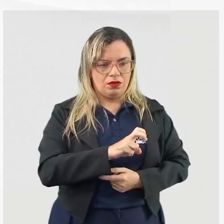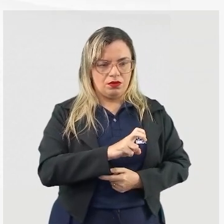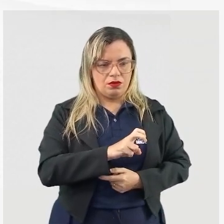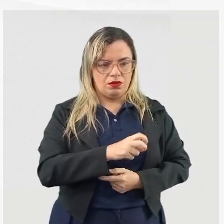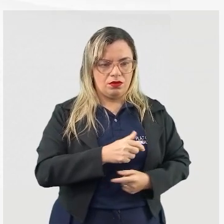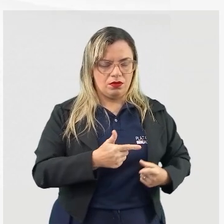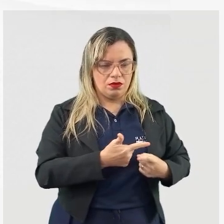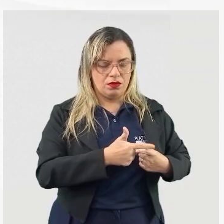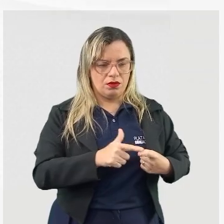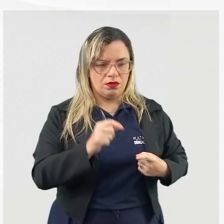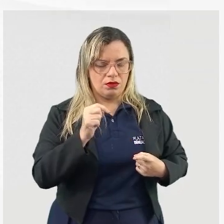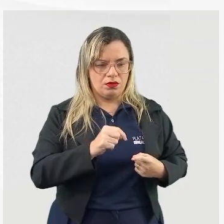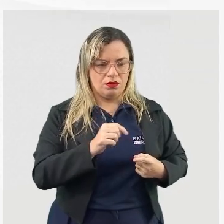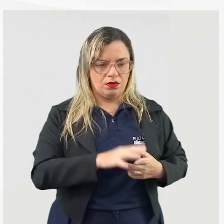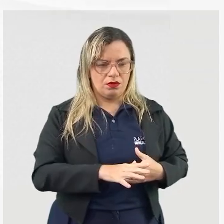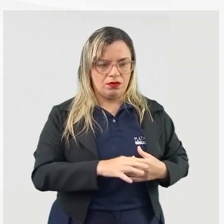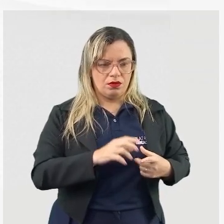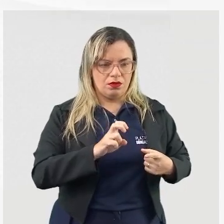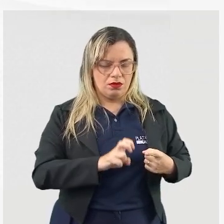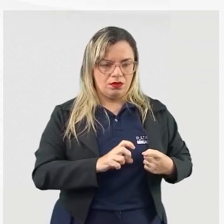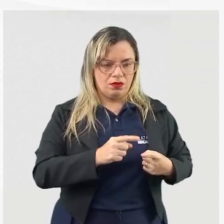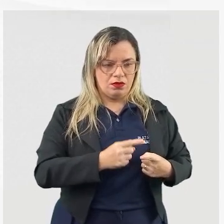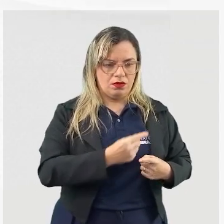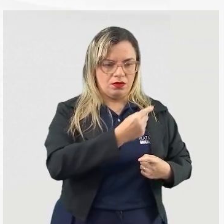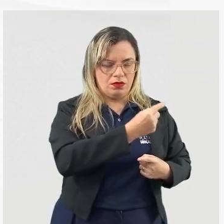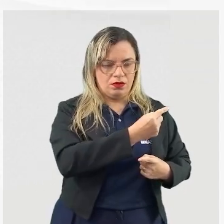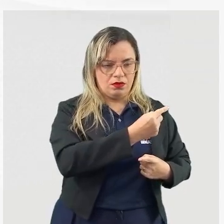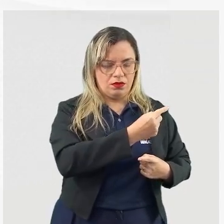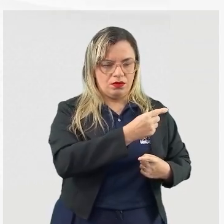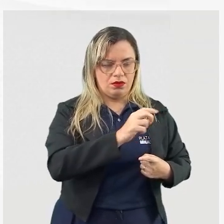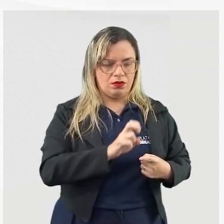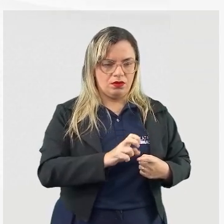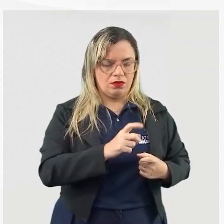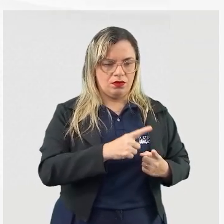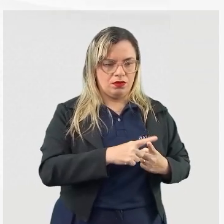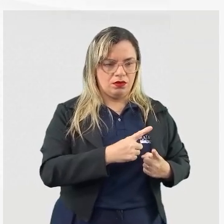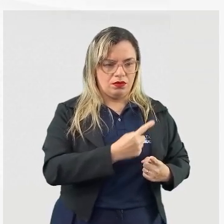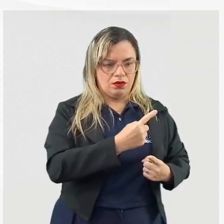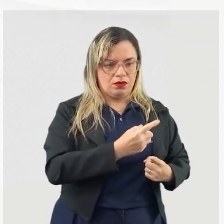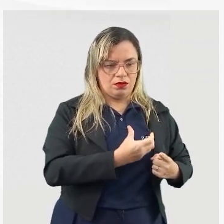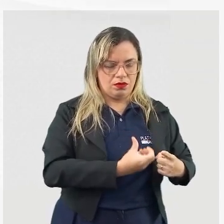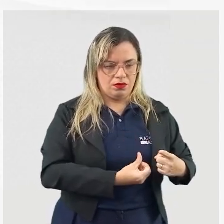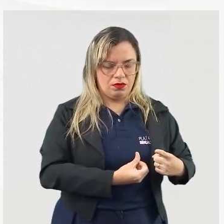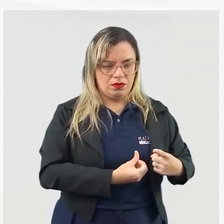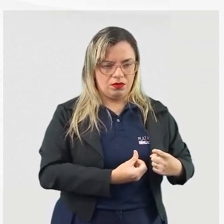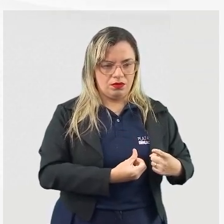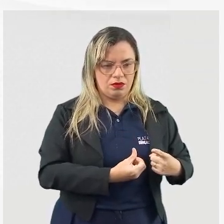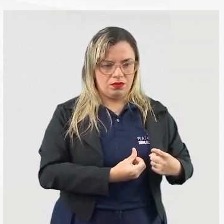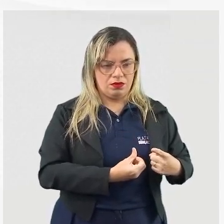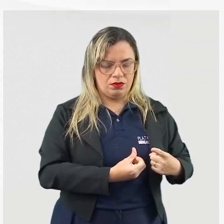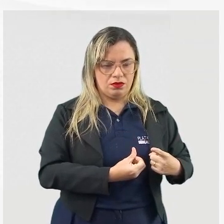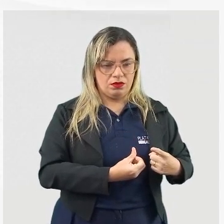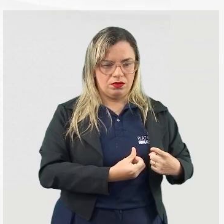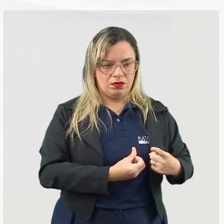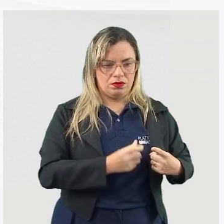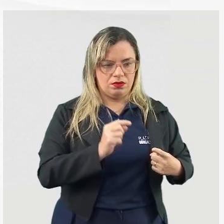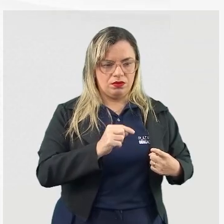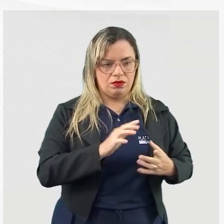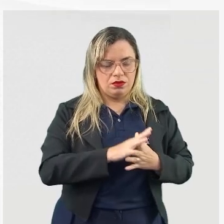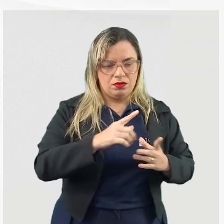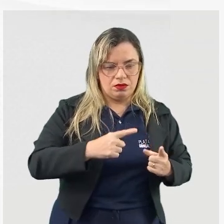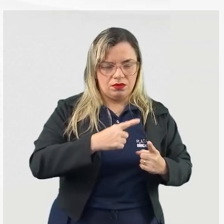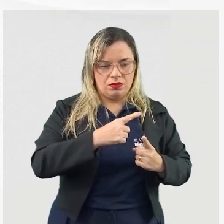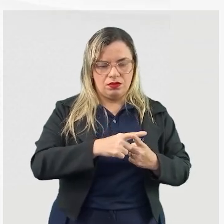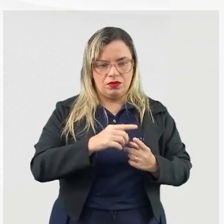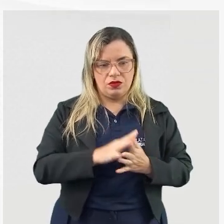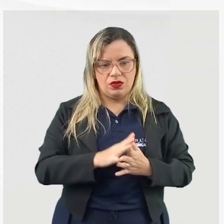65. 3 vezes 5 dá 15, vai 1. 1 vezes 5, 5 com 6. Quando você multiplica pela dezena,